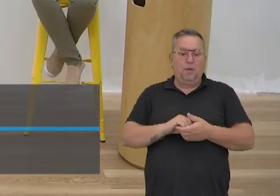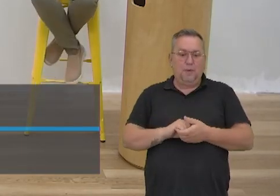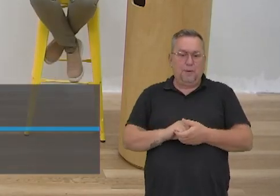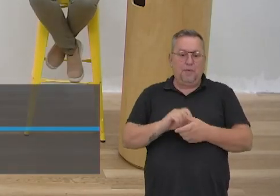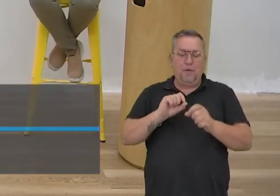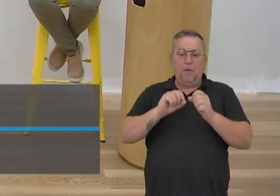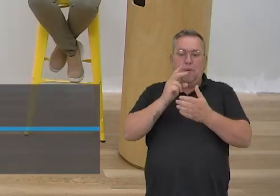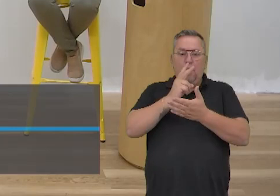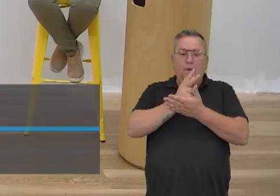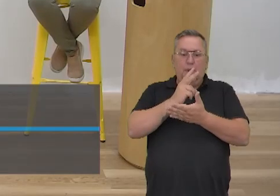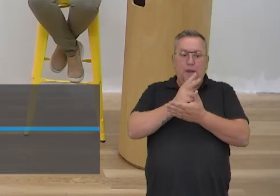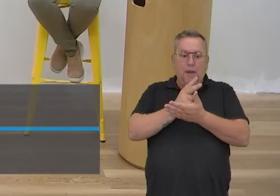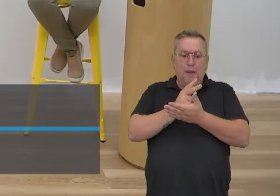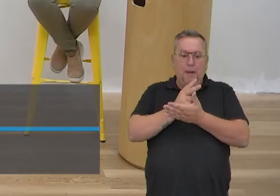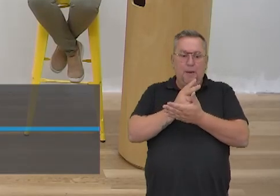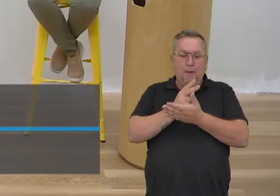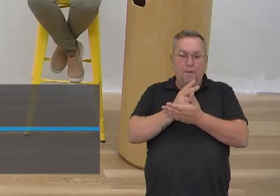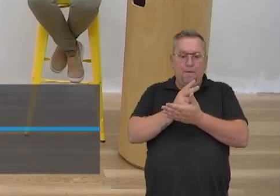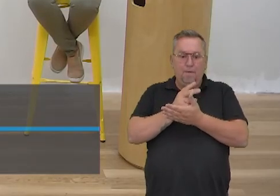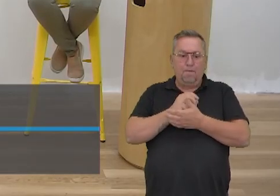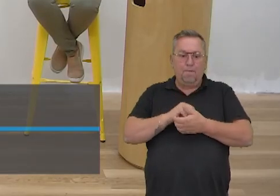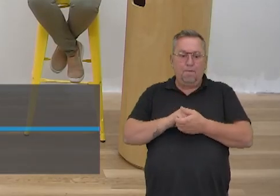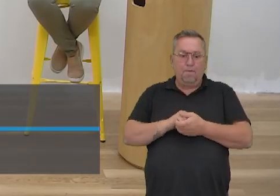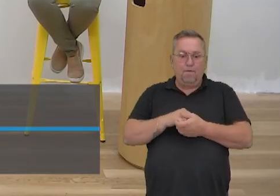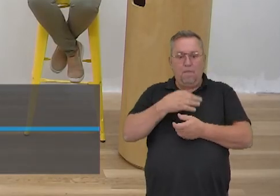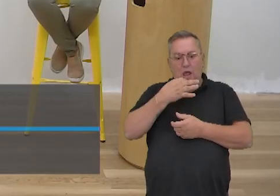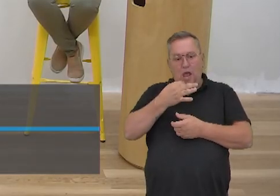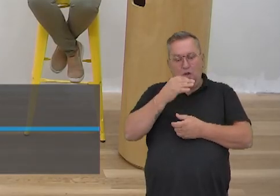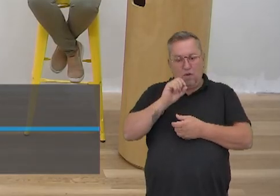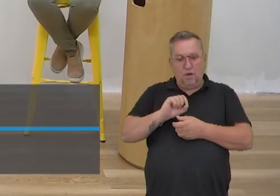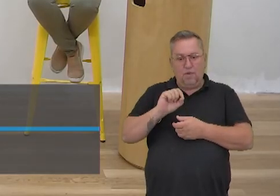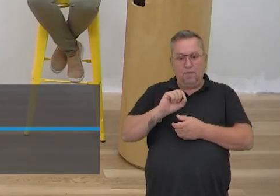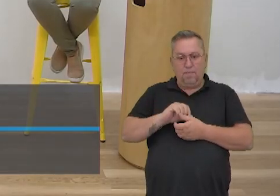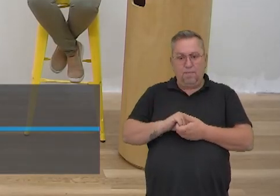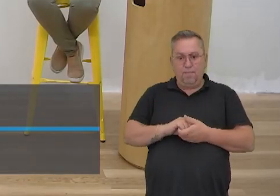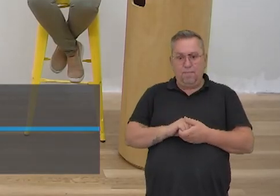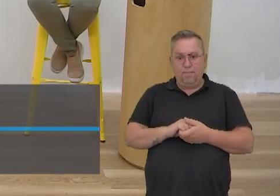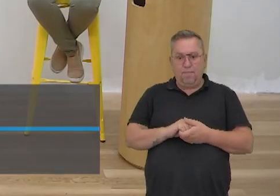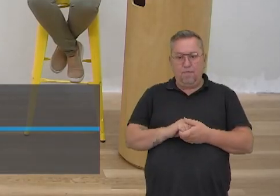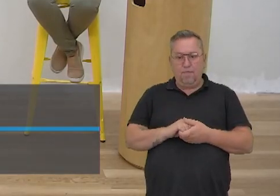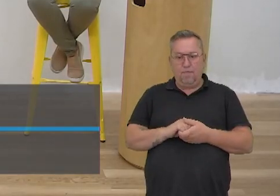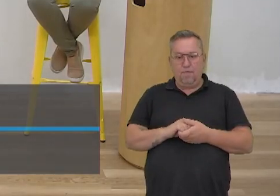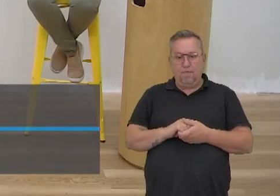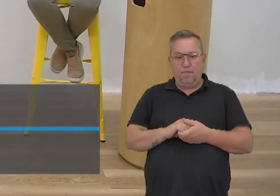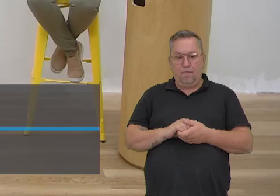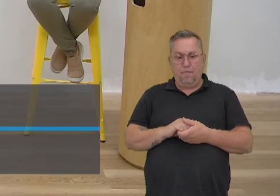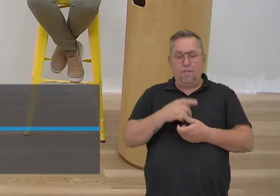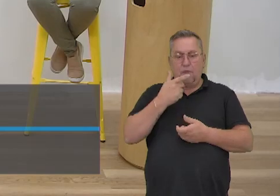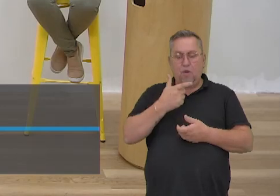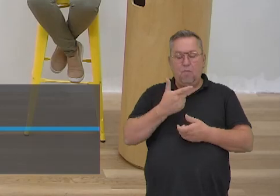o mesmo... Talvez o mesmo viés, não sei, acho que... Isso. Né, um vai usar uma